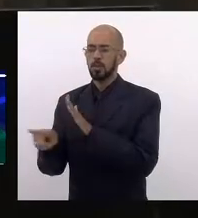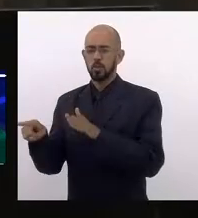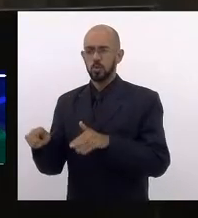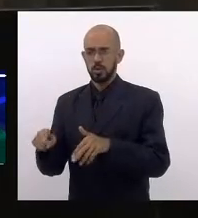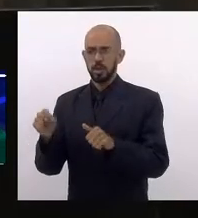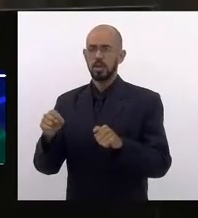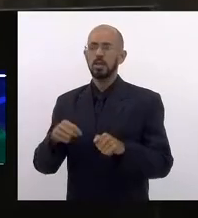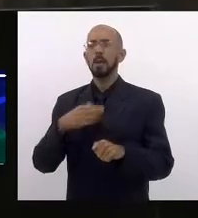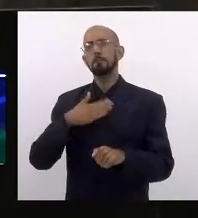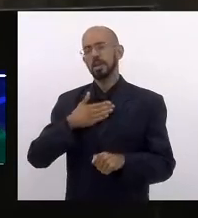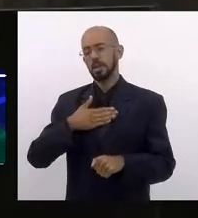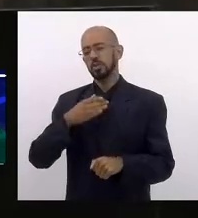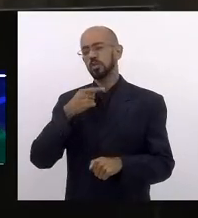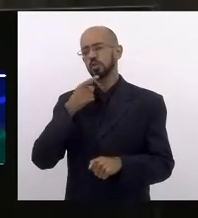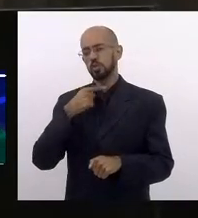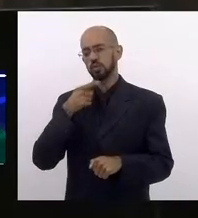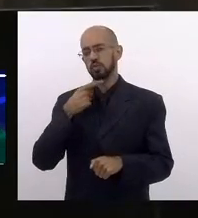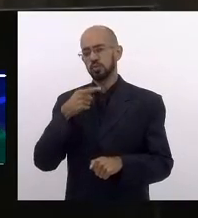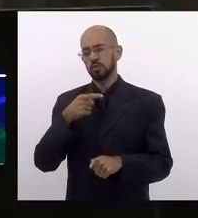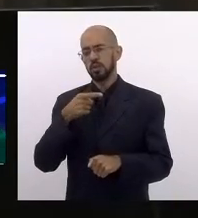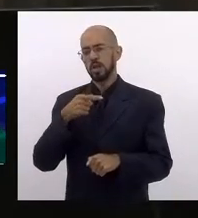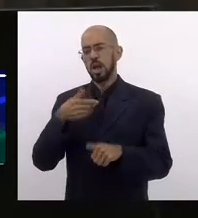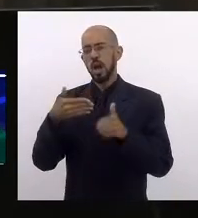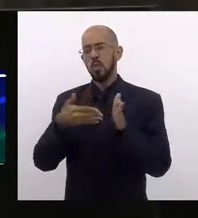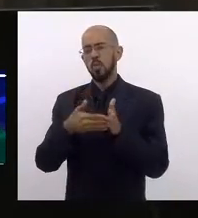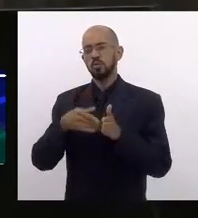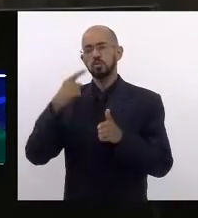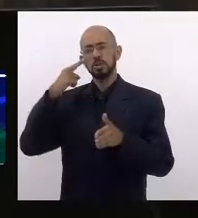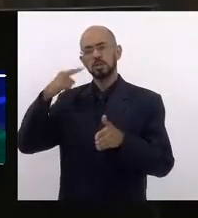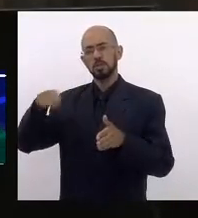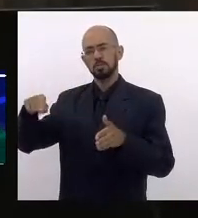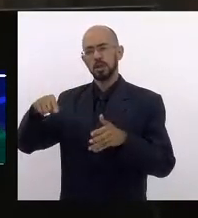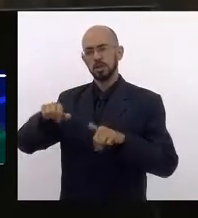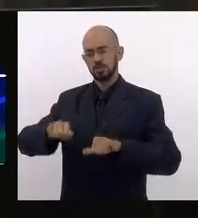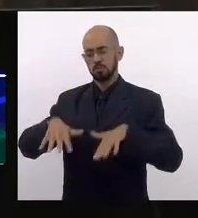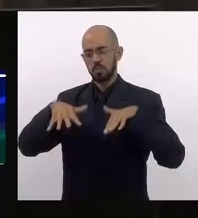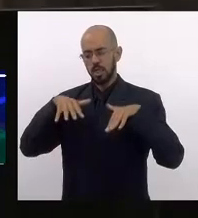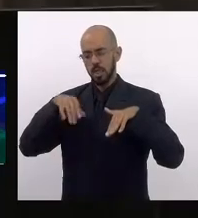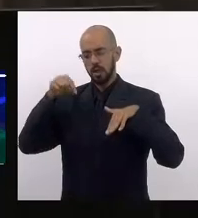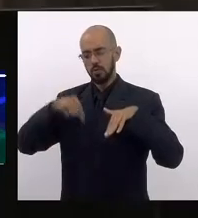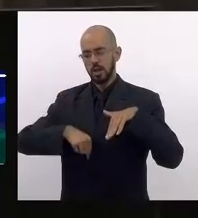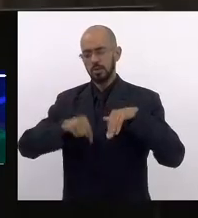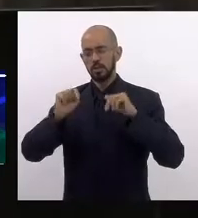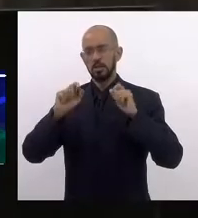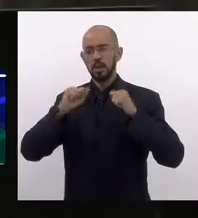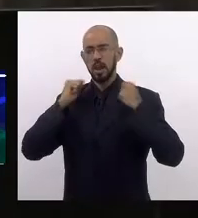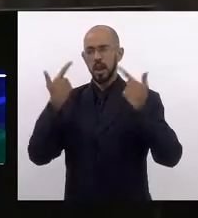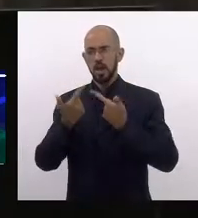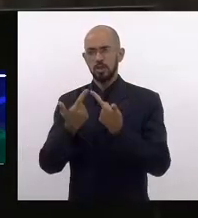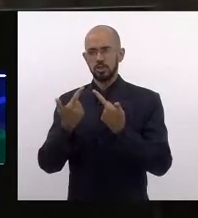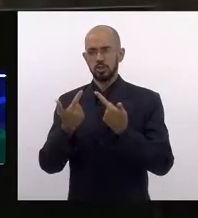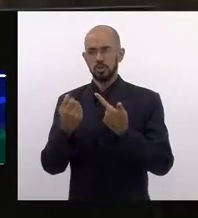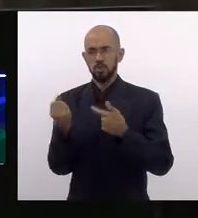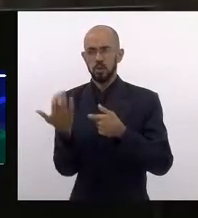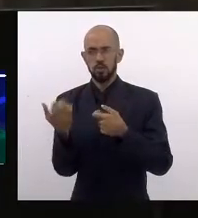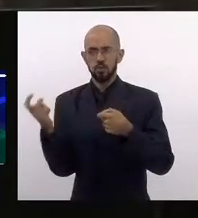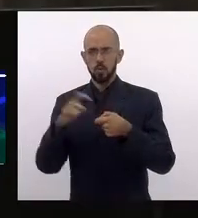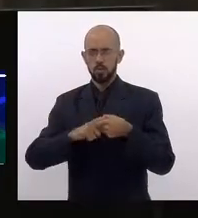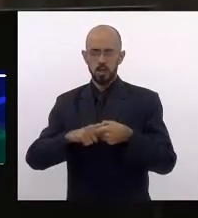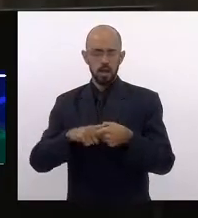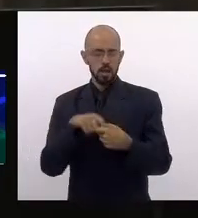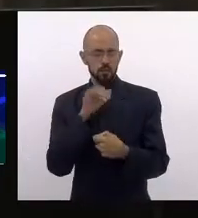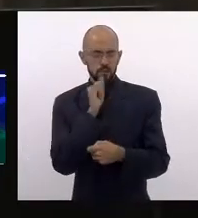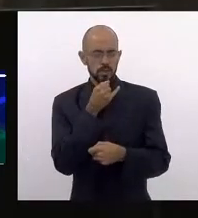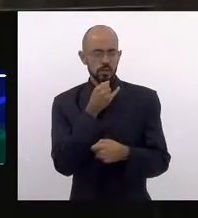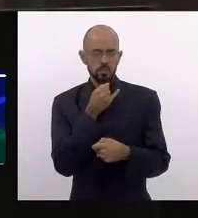questão na última semana de plenário dentro dessa casa e quando retornaremos, infelizmente, deputada Tia